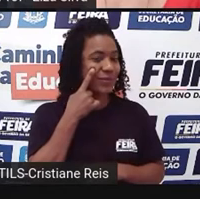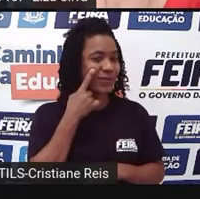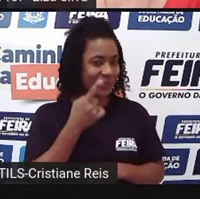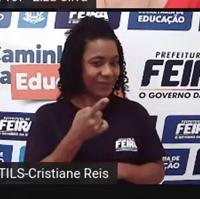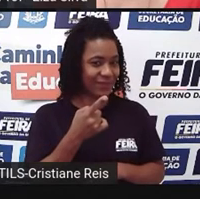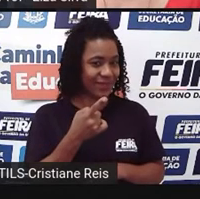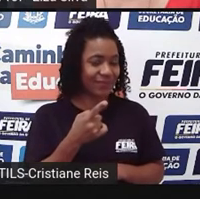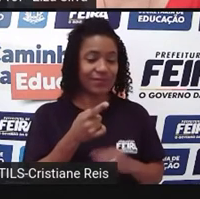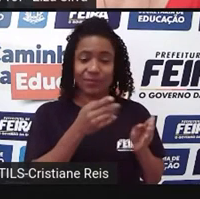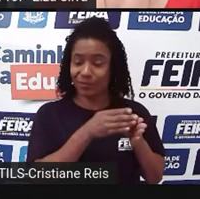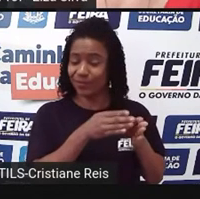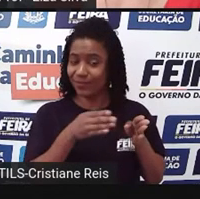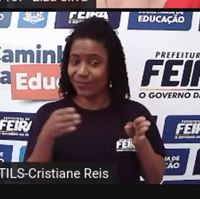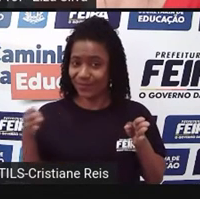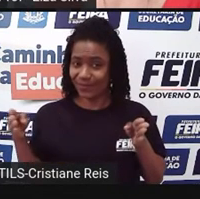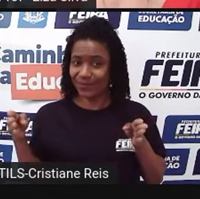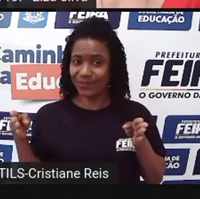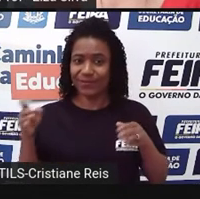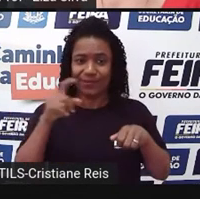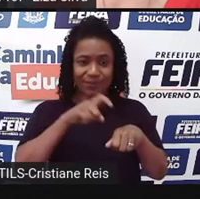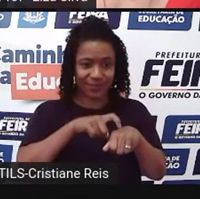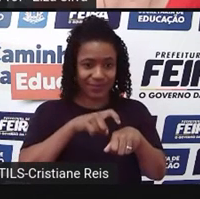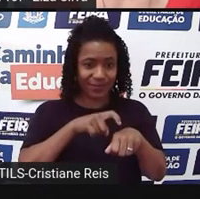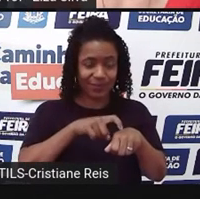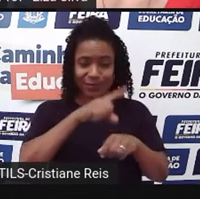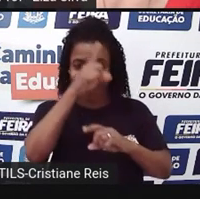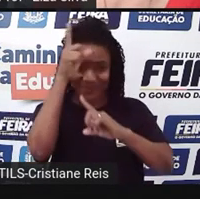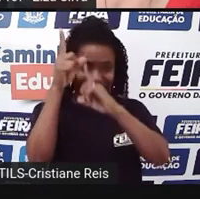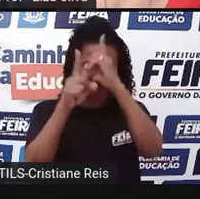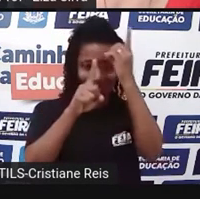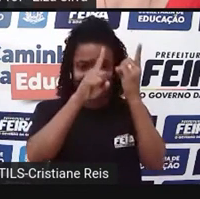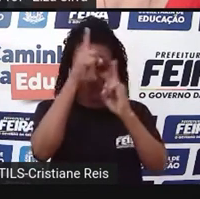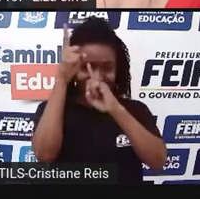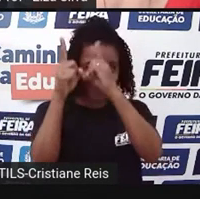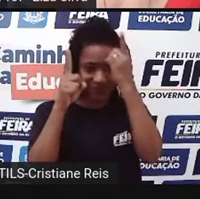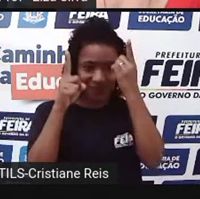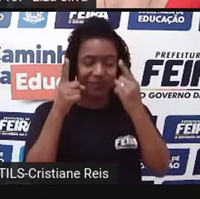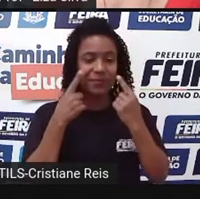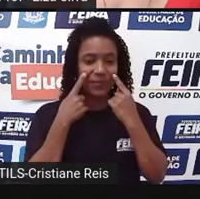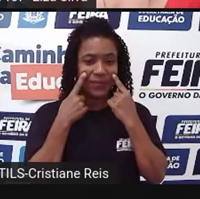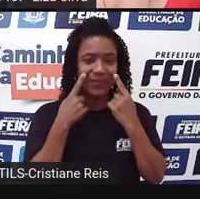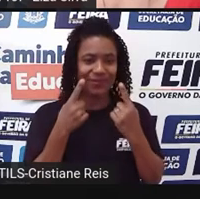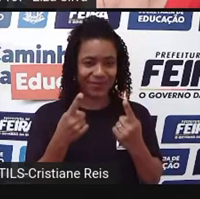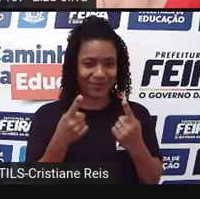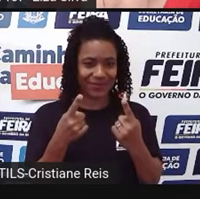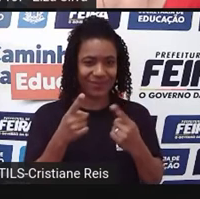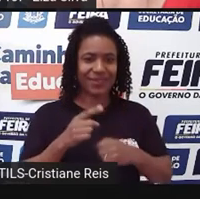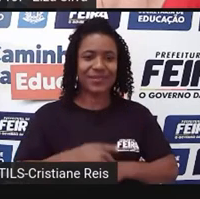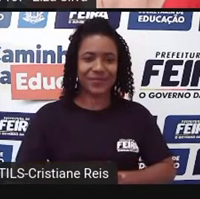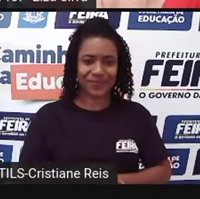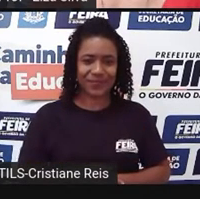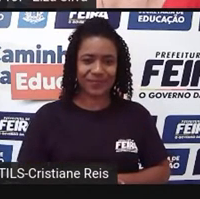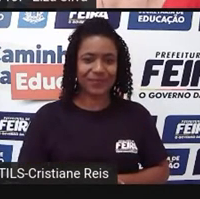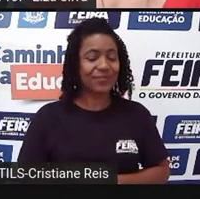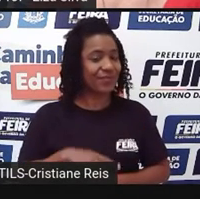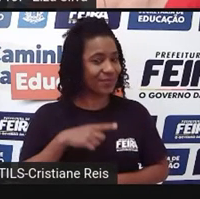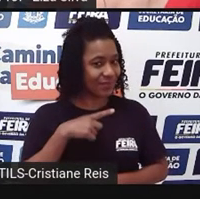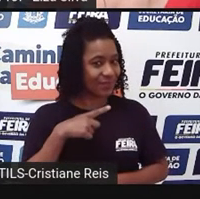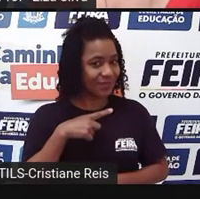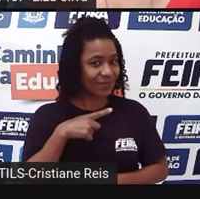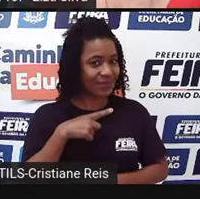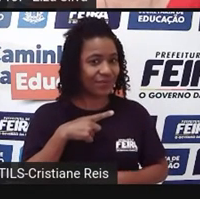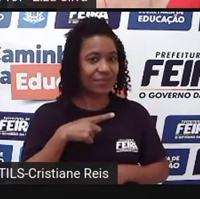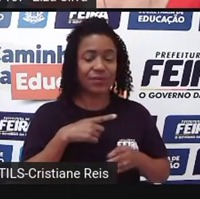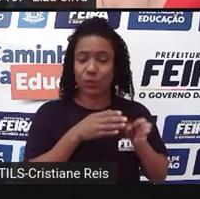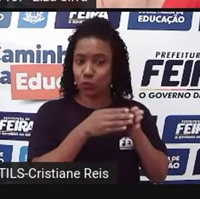vamos construir uma linha do tempo com invenções observa em que a linha do tempo ela tem um